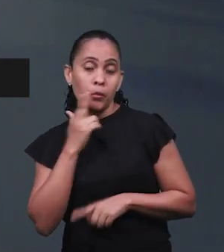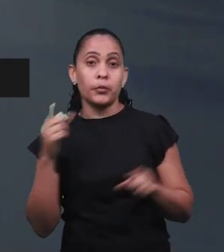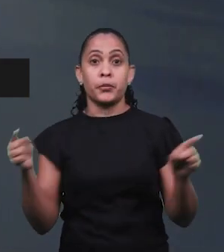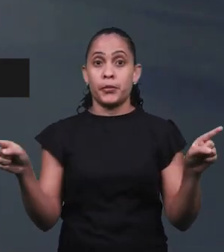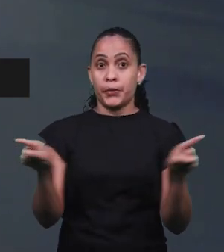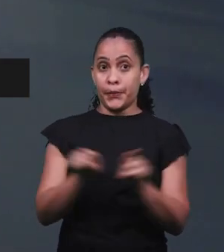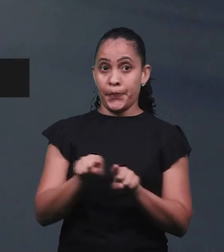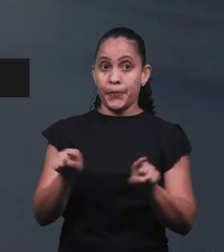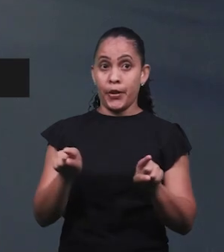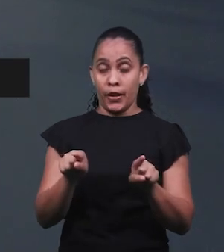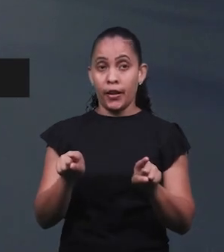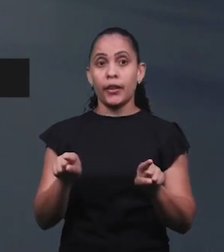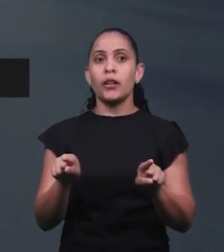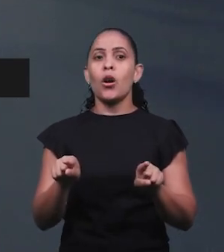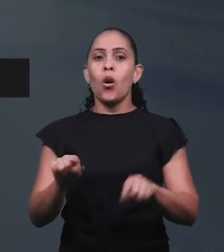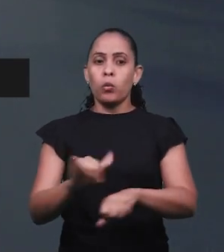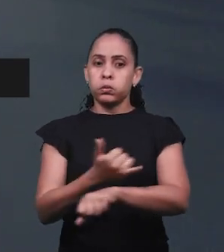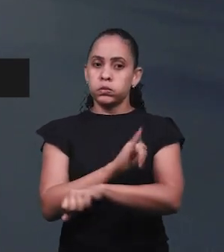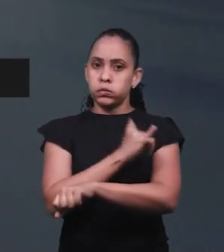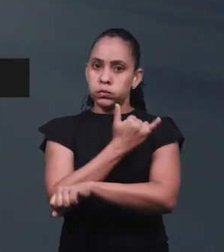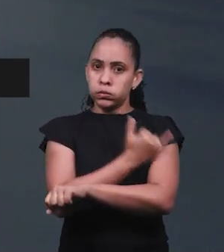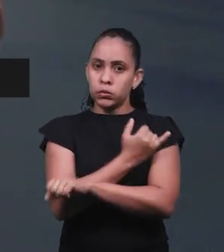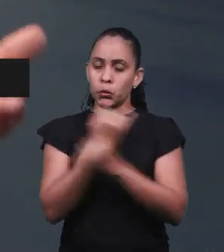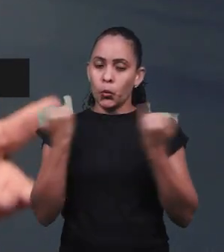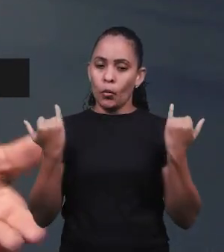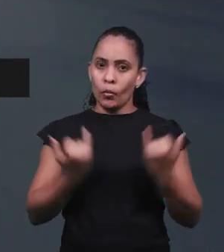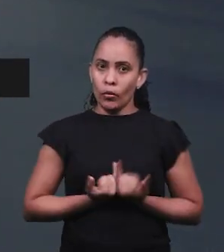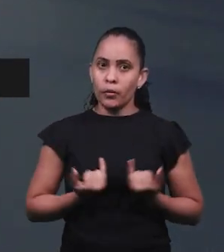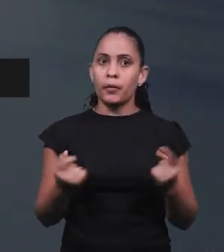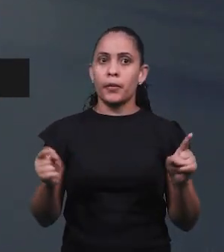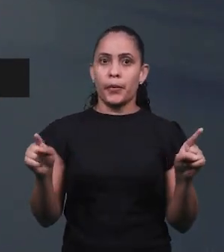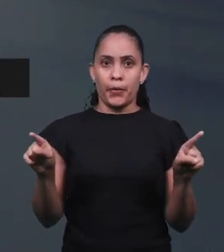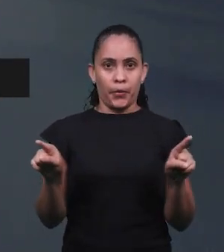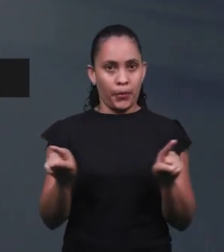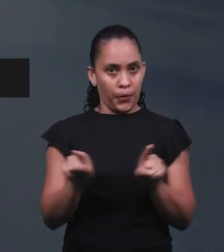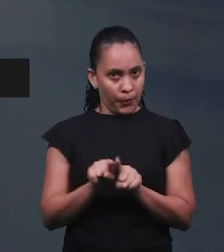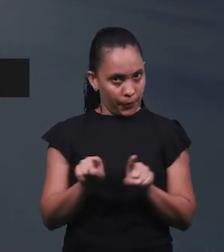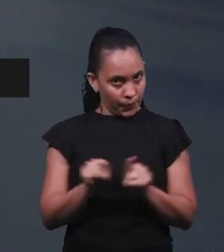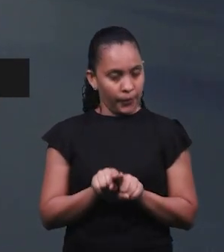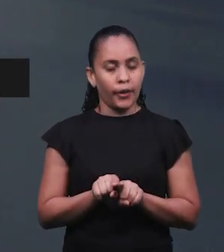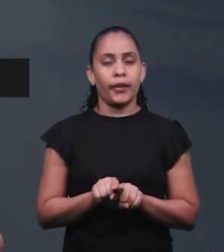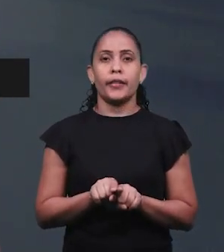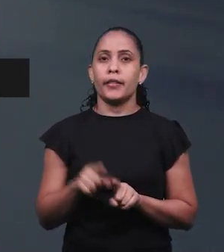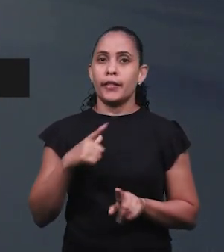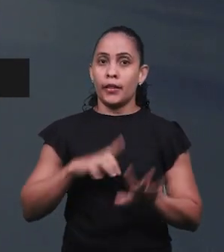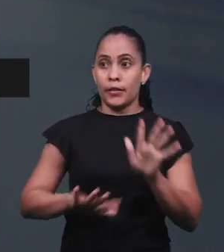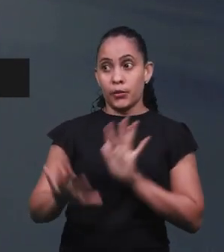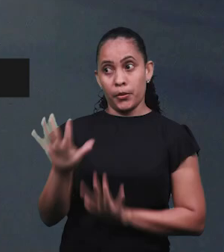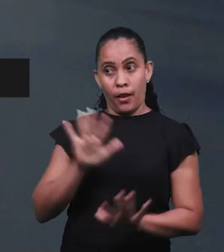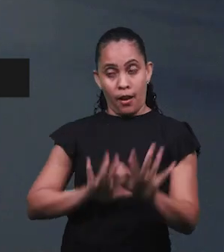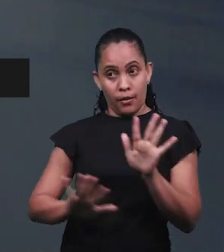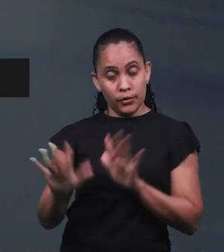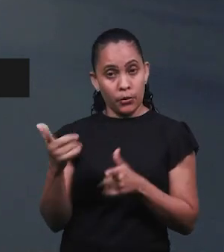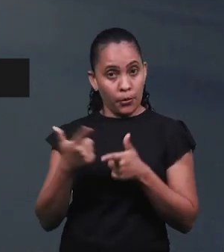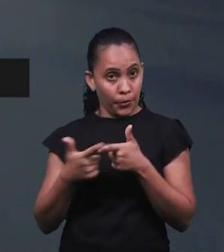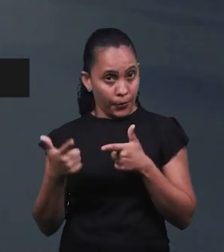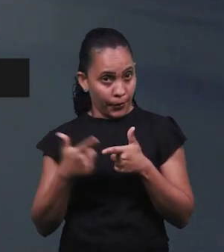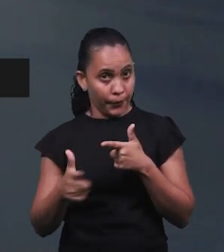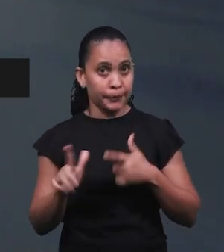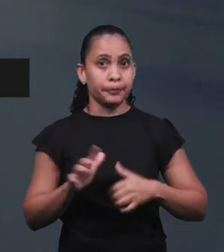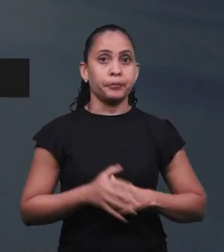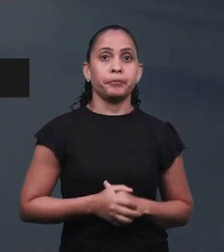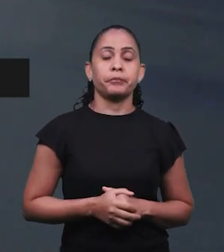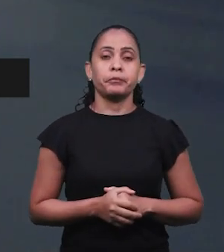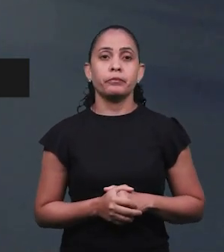controle da obesidade, aumentar a ingesta hídrica para alguns casos de doença renal crônica, como